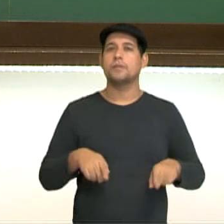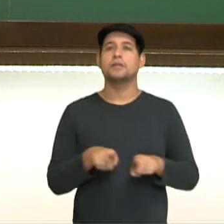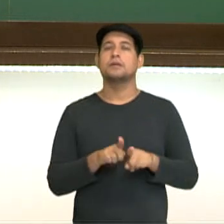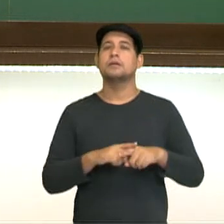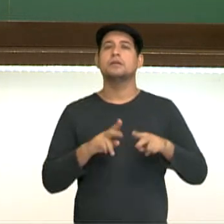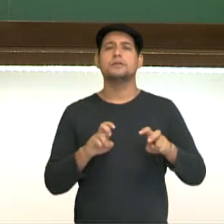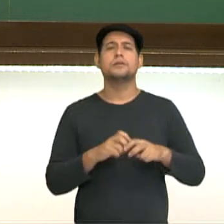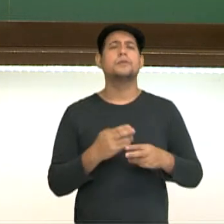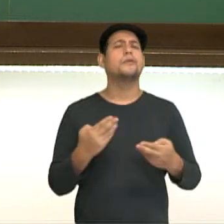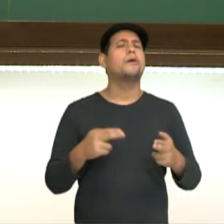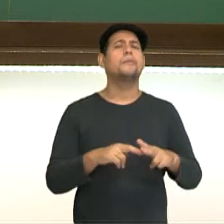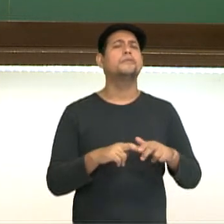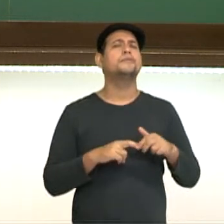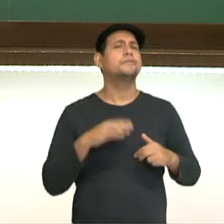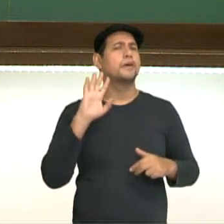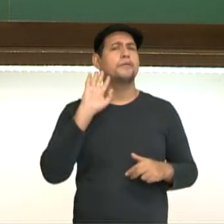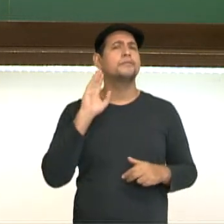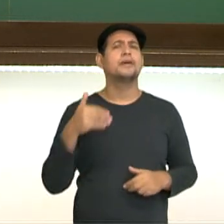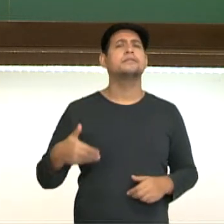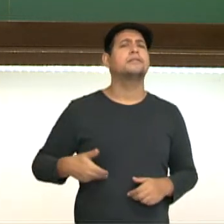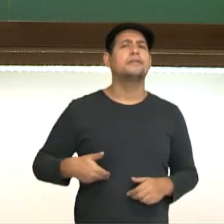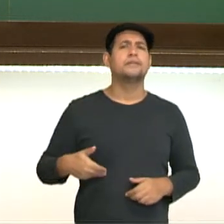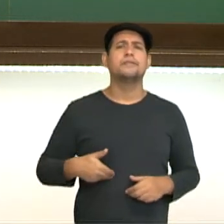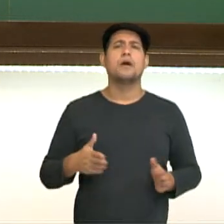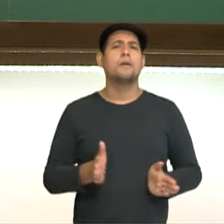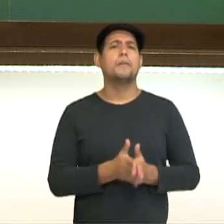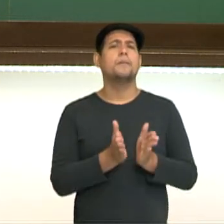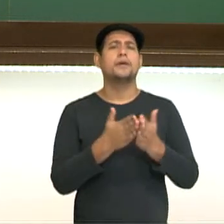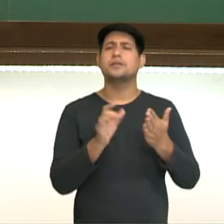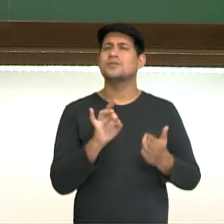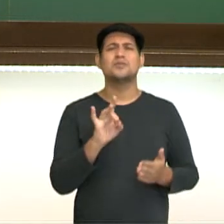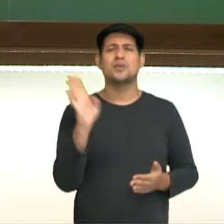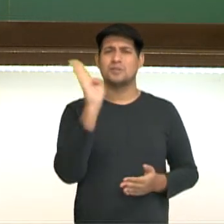as principais causas que provocam a